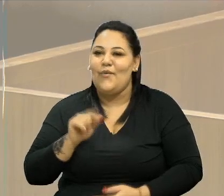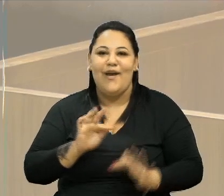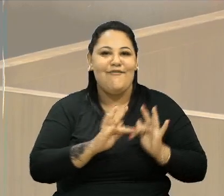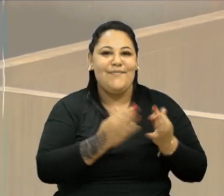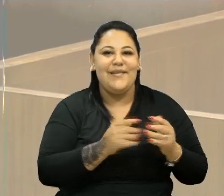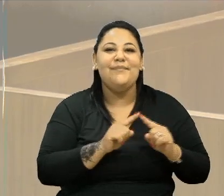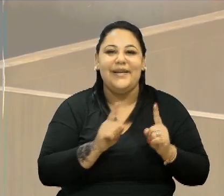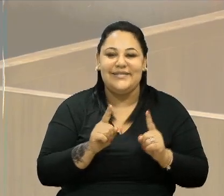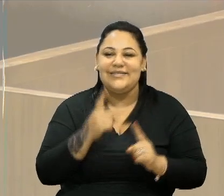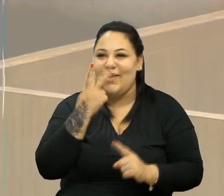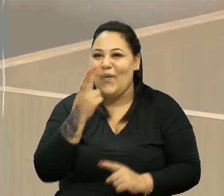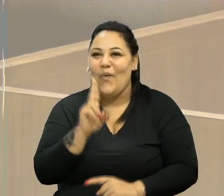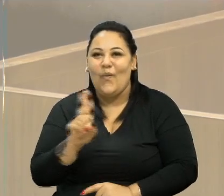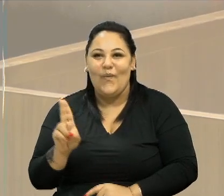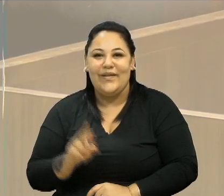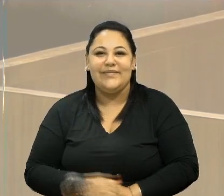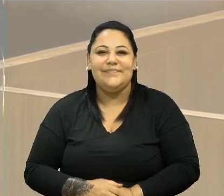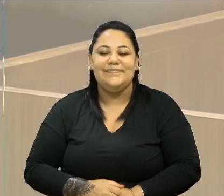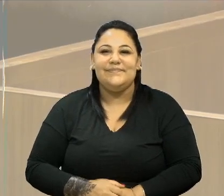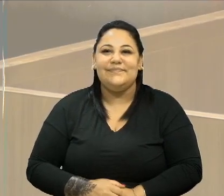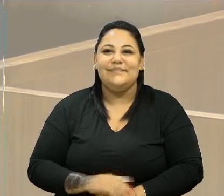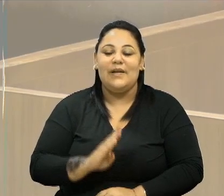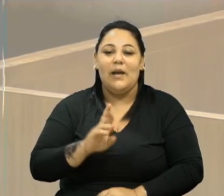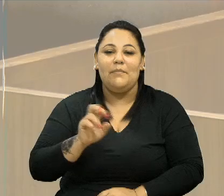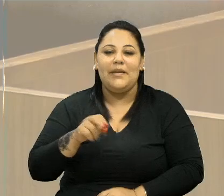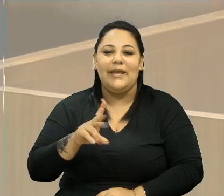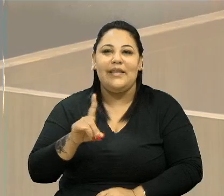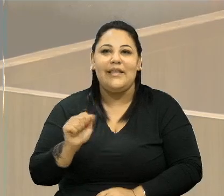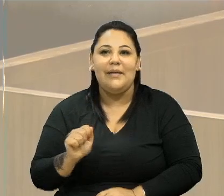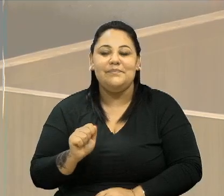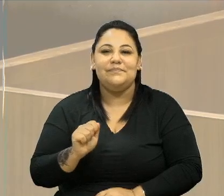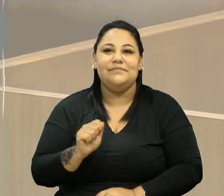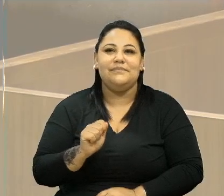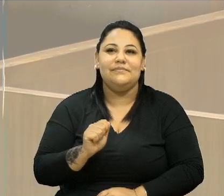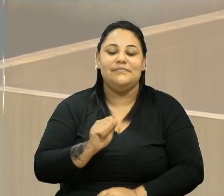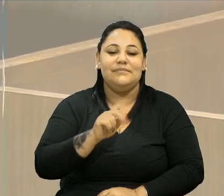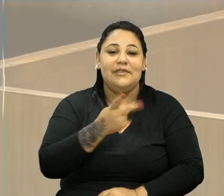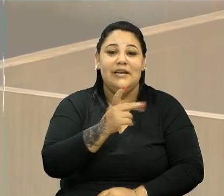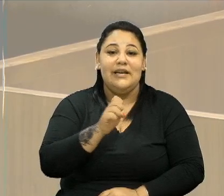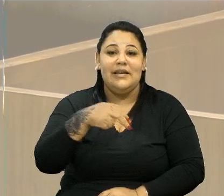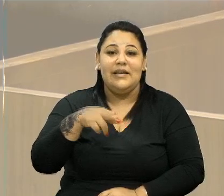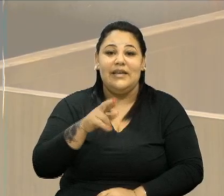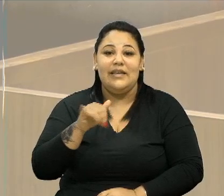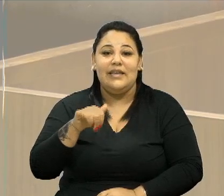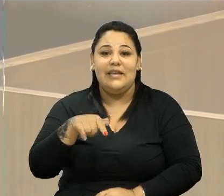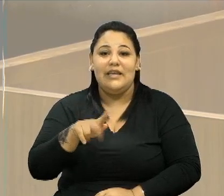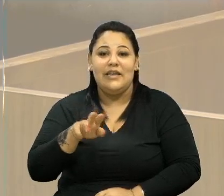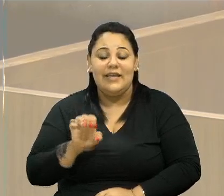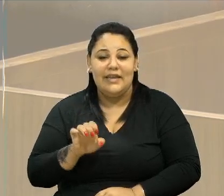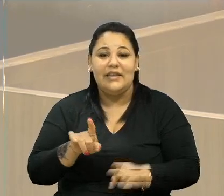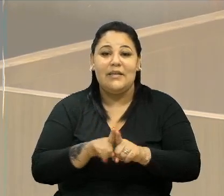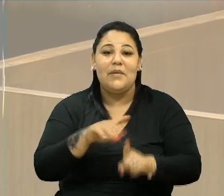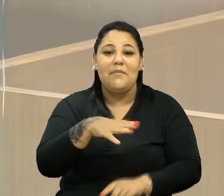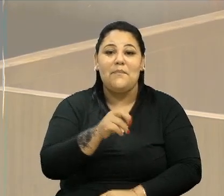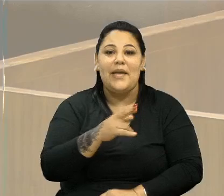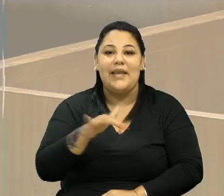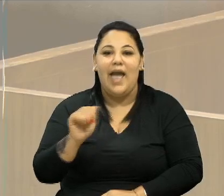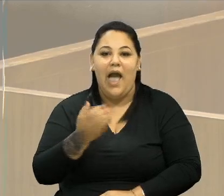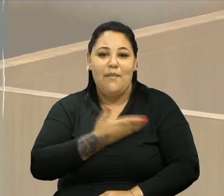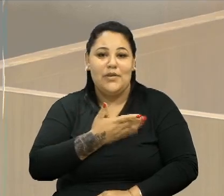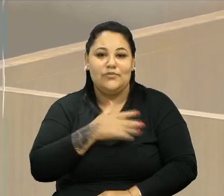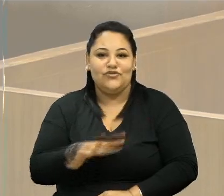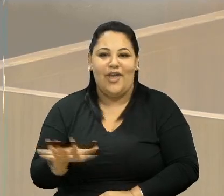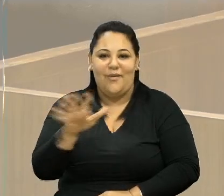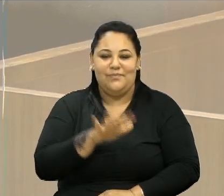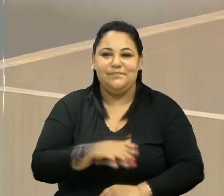Bueno, prenda veterano do MTG, os carreteiros, o Henrique Razador e a Maria Razador, amigos. Bom,